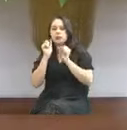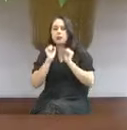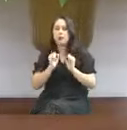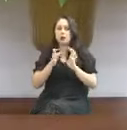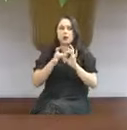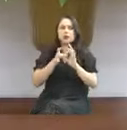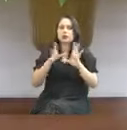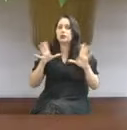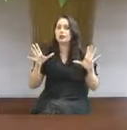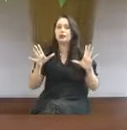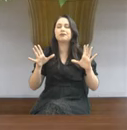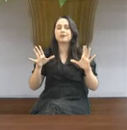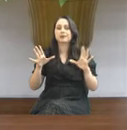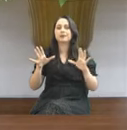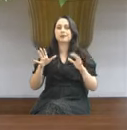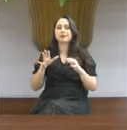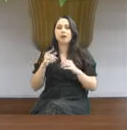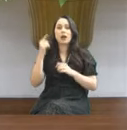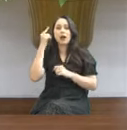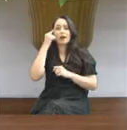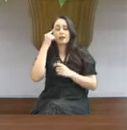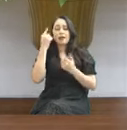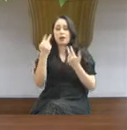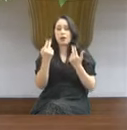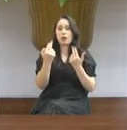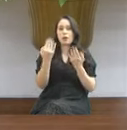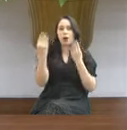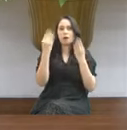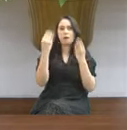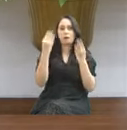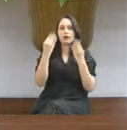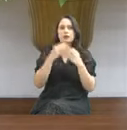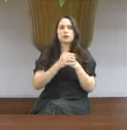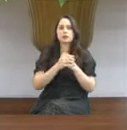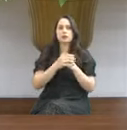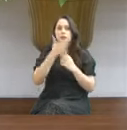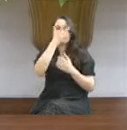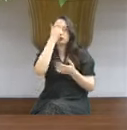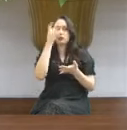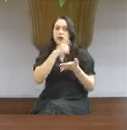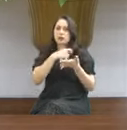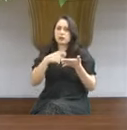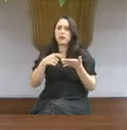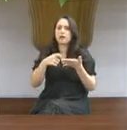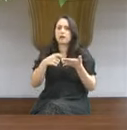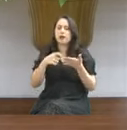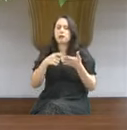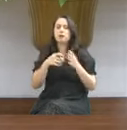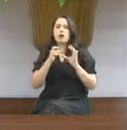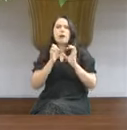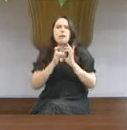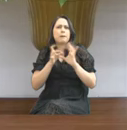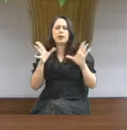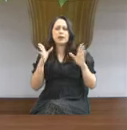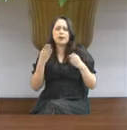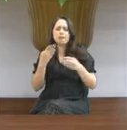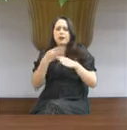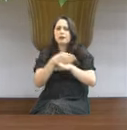Essa é a ideia. O autor está dizendo: entrem, entrem, entrem, entrem, entrem, porque vocês